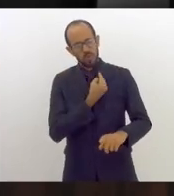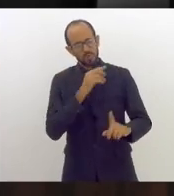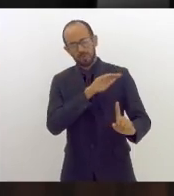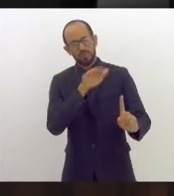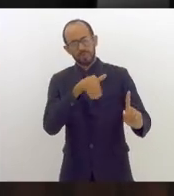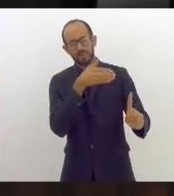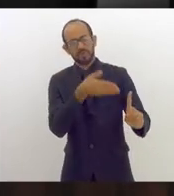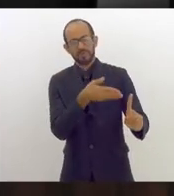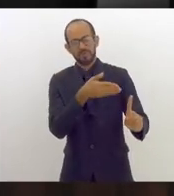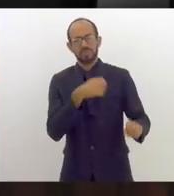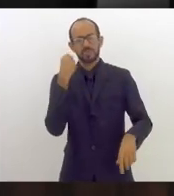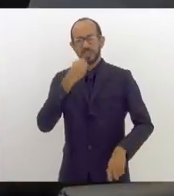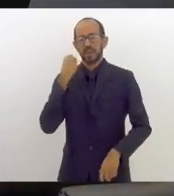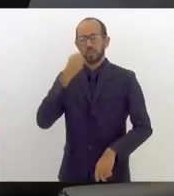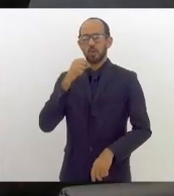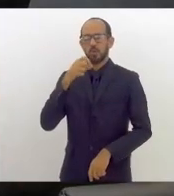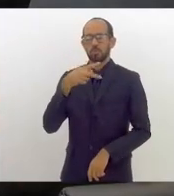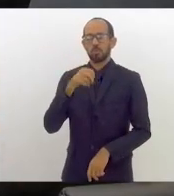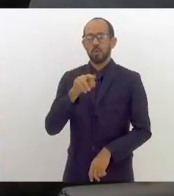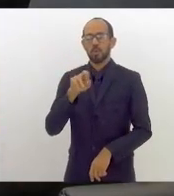Senador Portinho